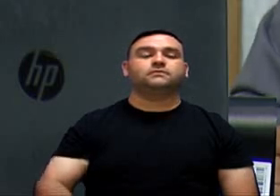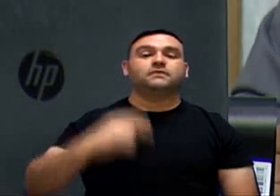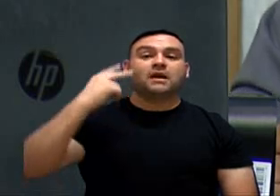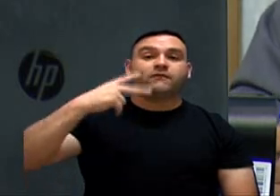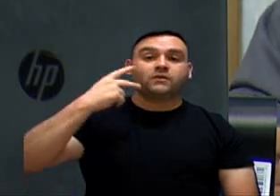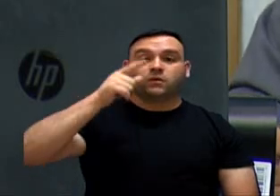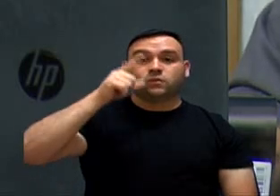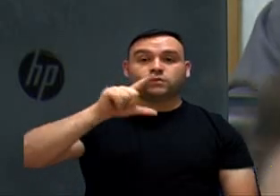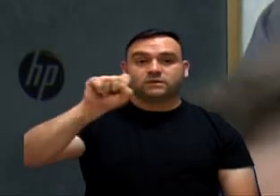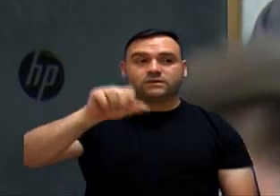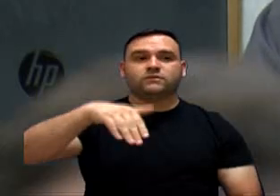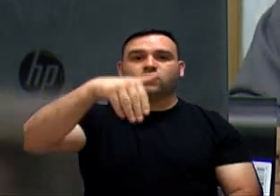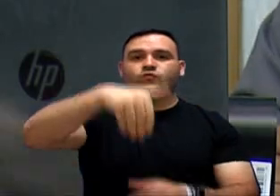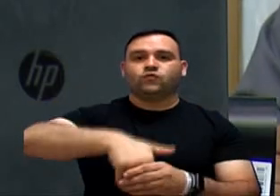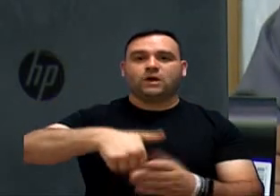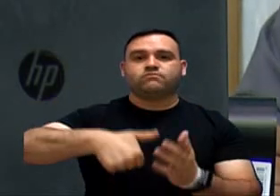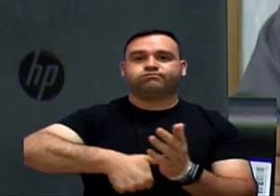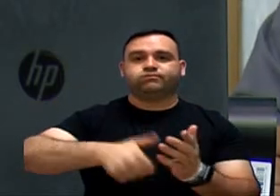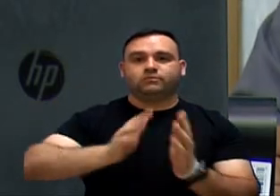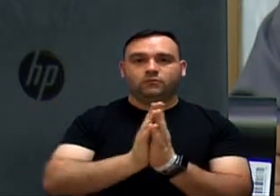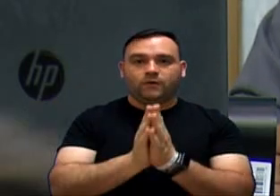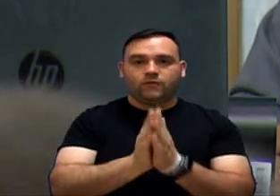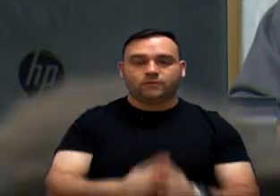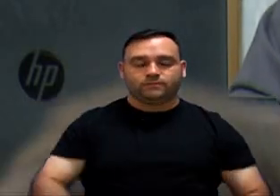Vereador Luiz Santos, o voto, por favor.